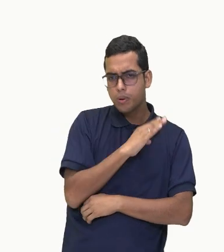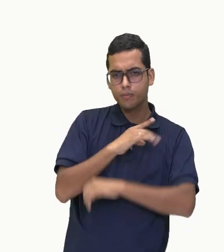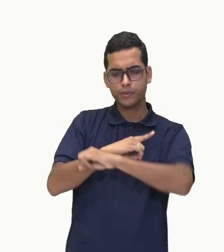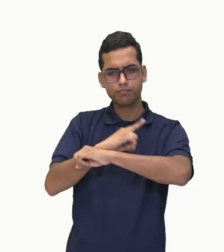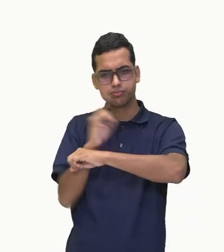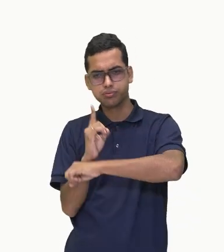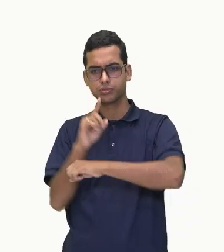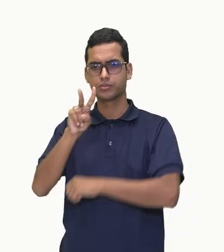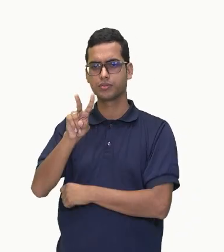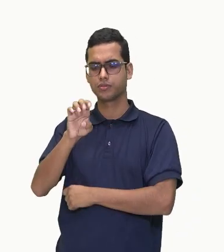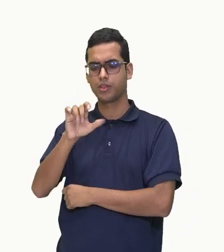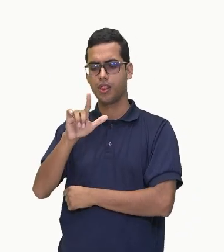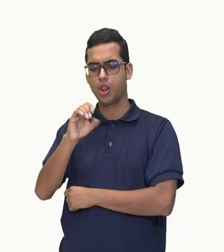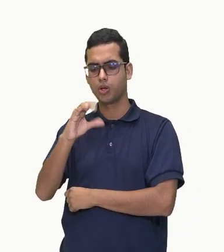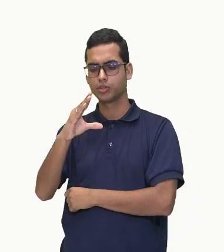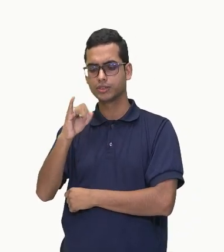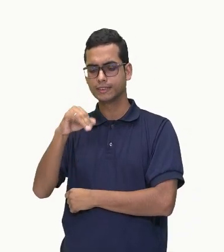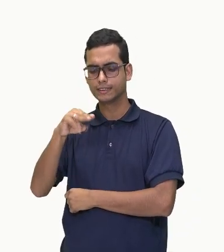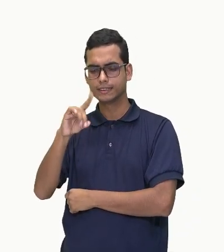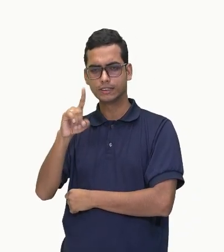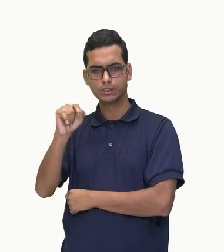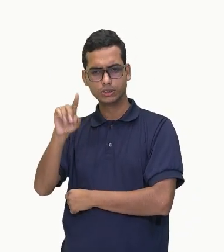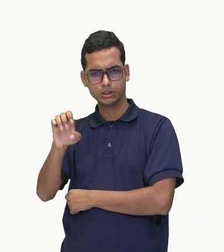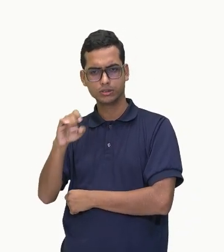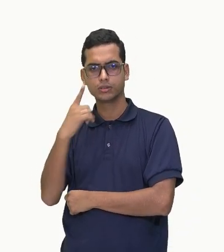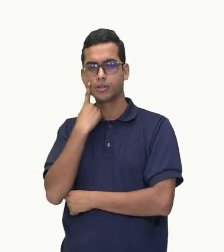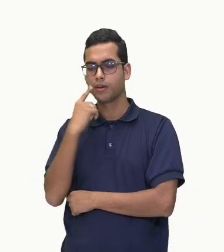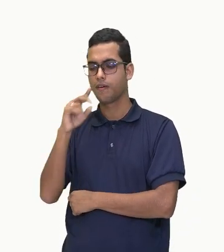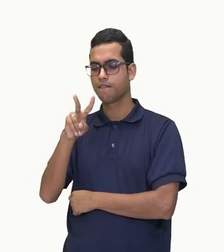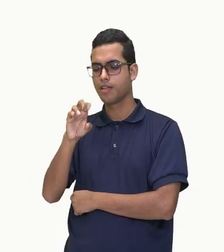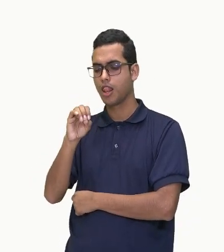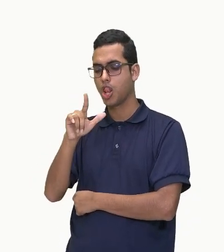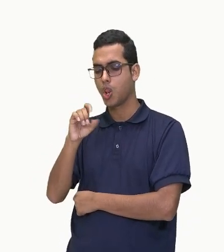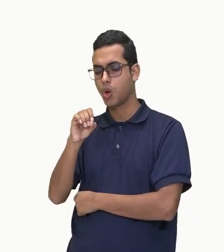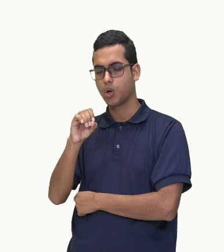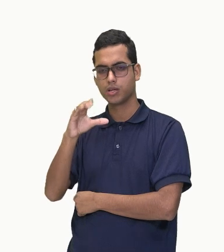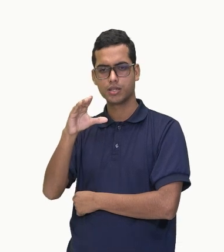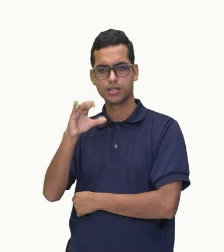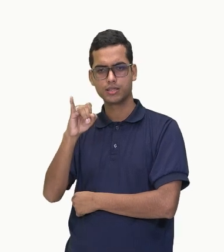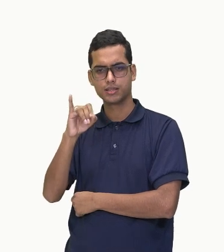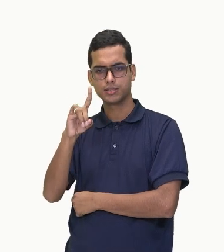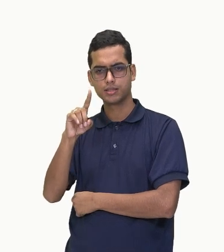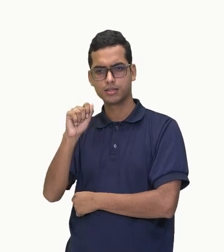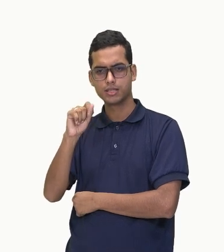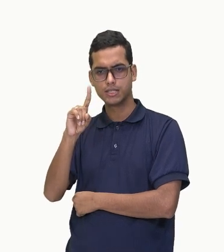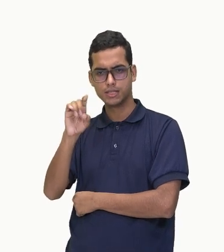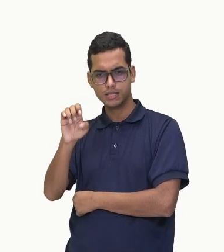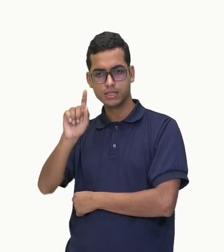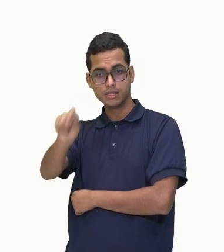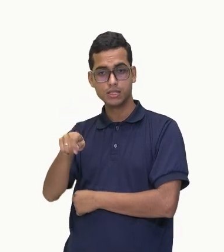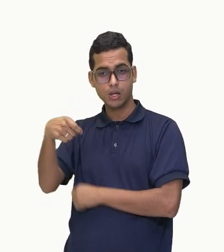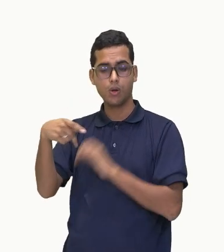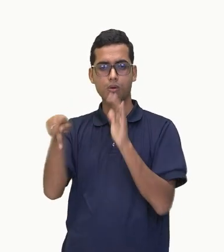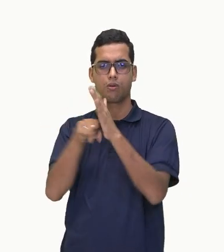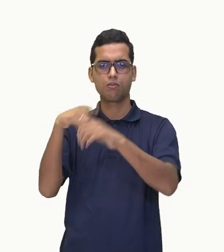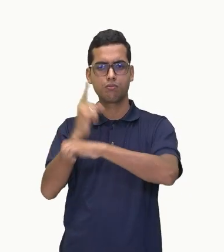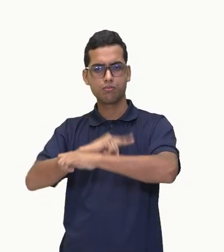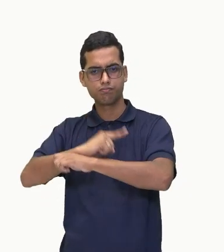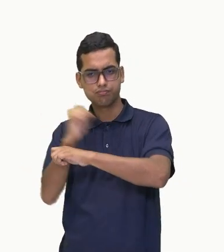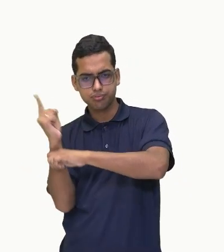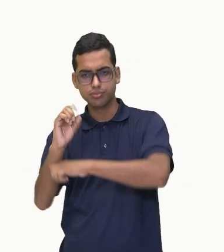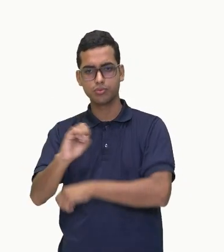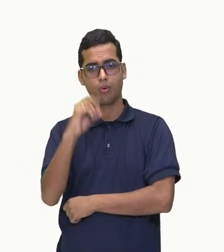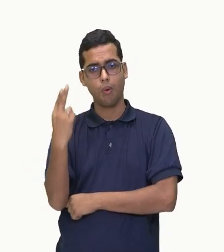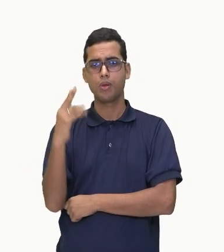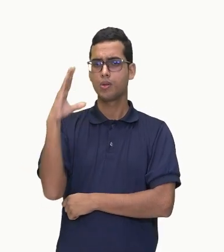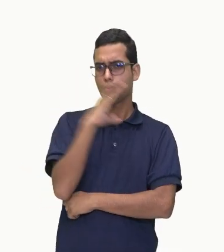E essa velocidade que representa a razão. Toda vez que eu estiver falando em razão, eu tenho aqui,